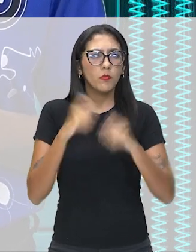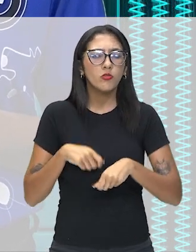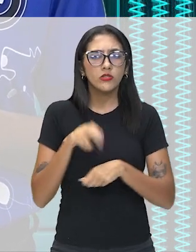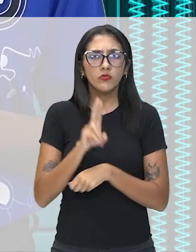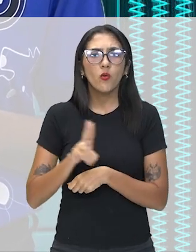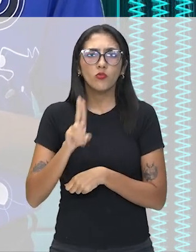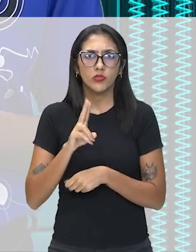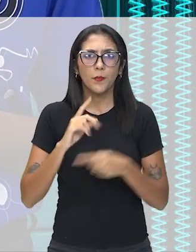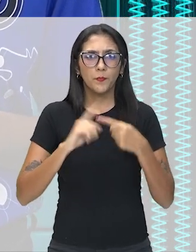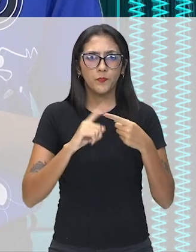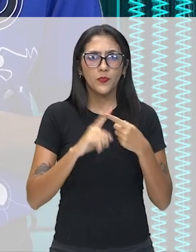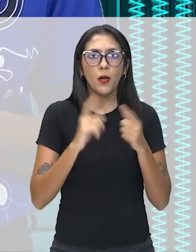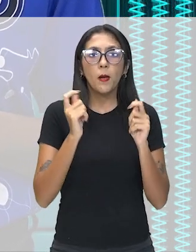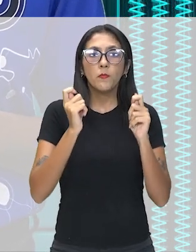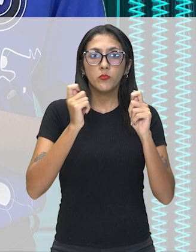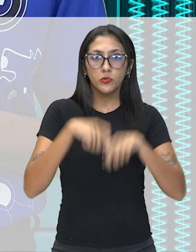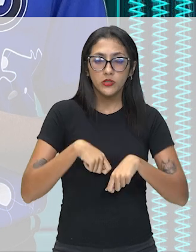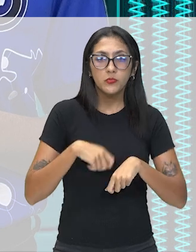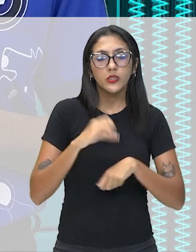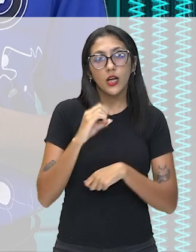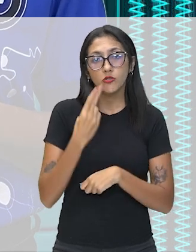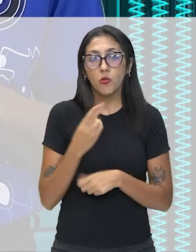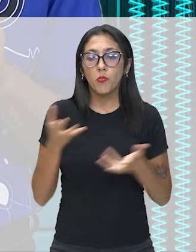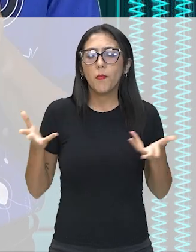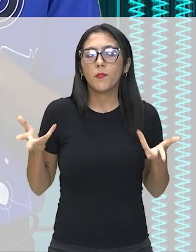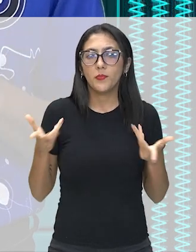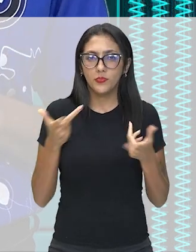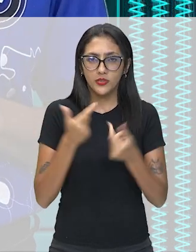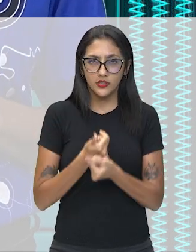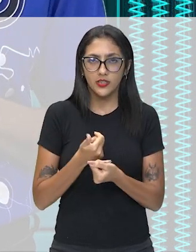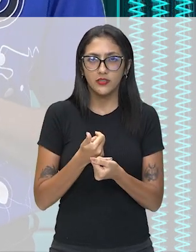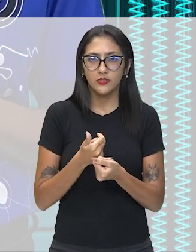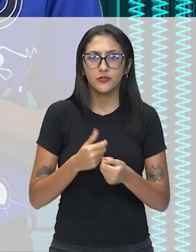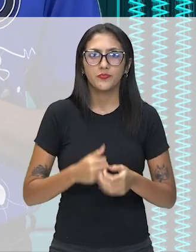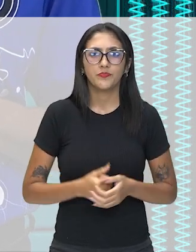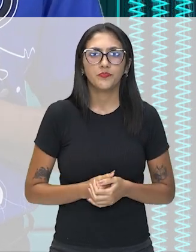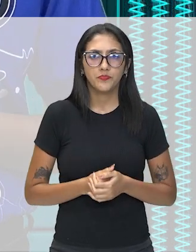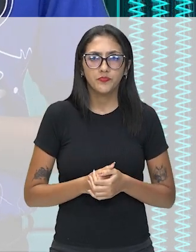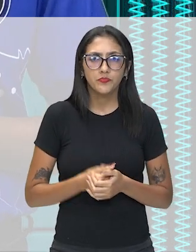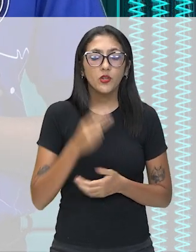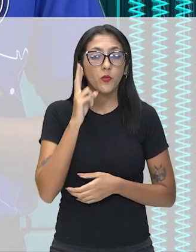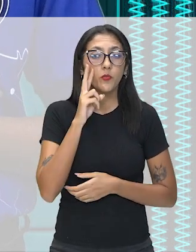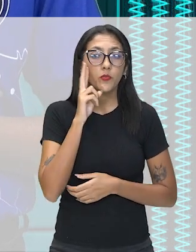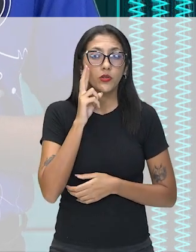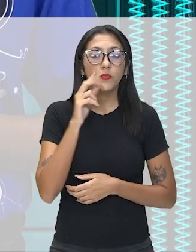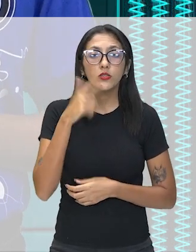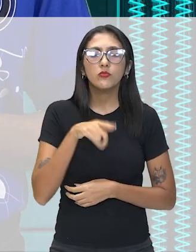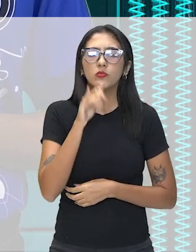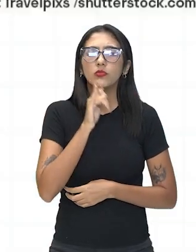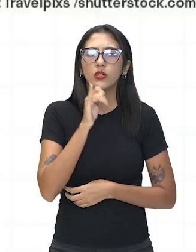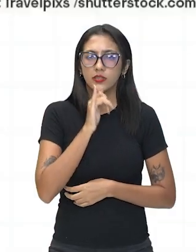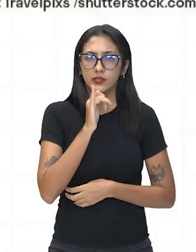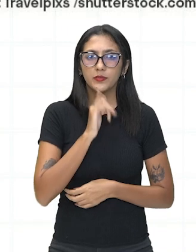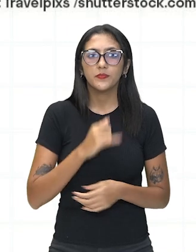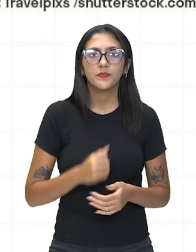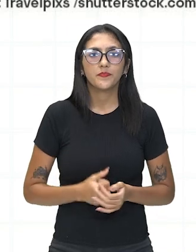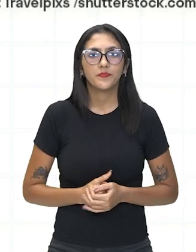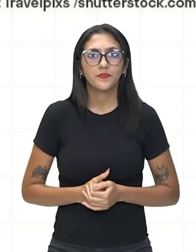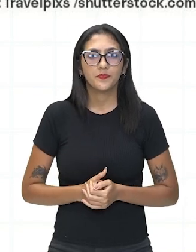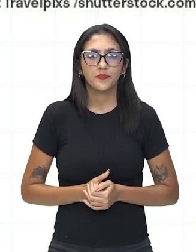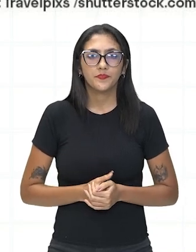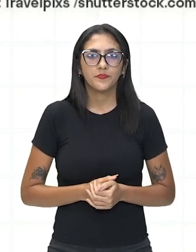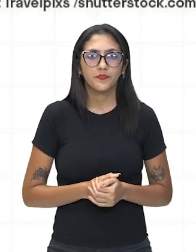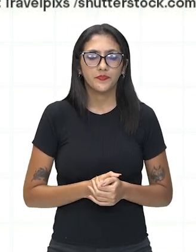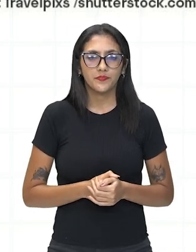e capacidade e habilidade. Vamos relembrar esses usos aqui olhando os exemplos. Vamos comigo.